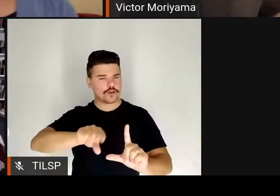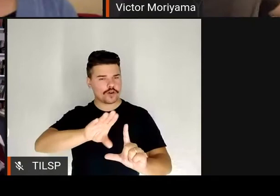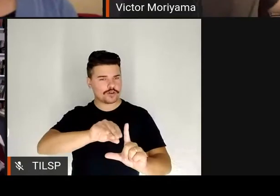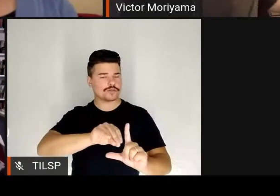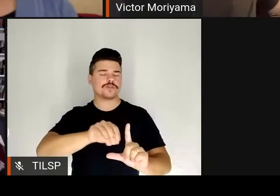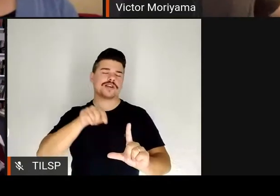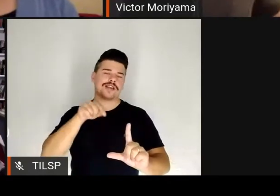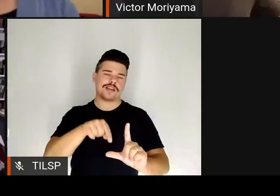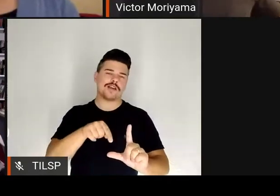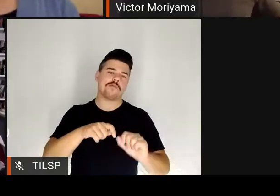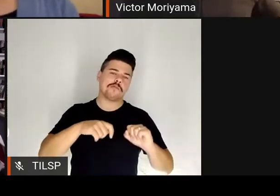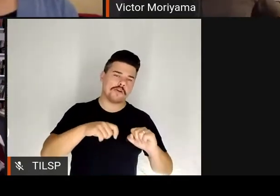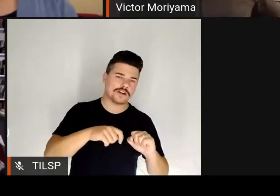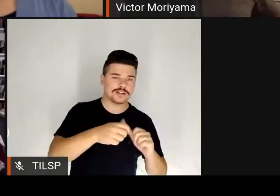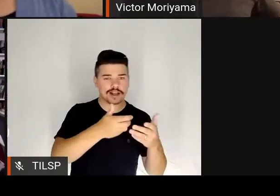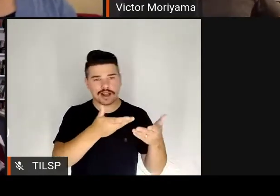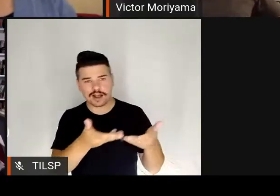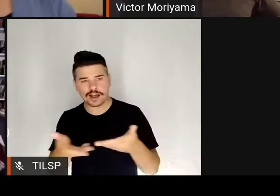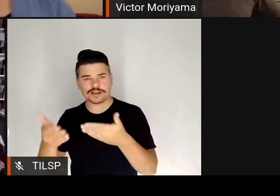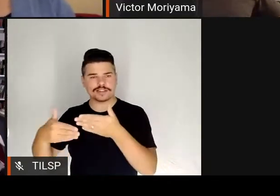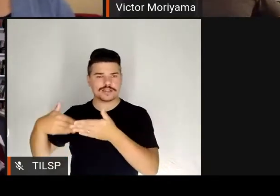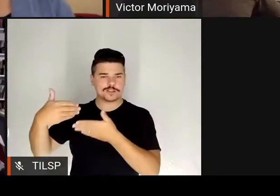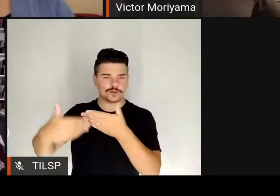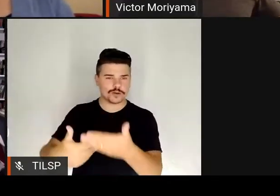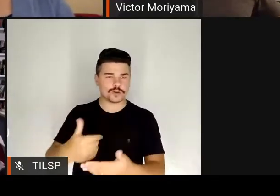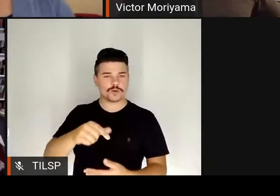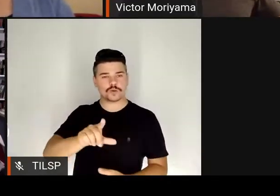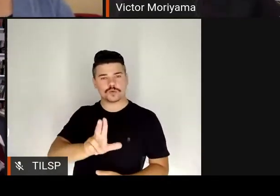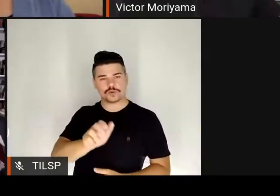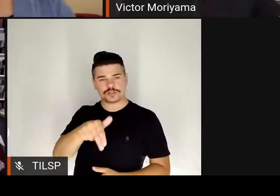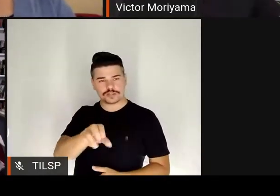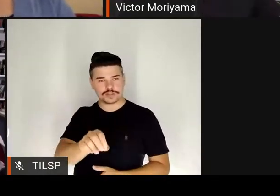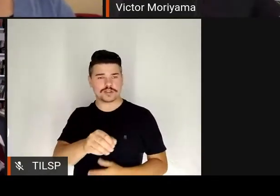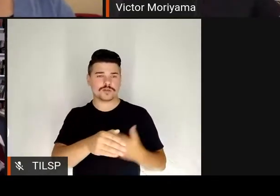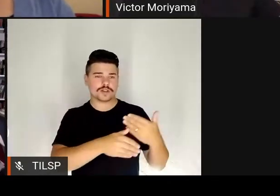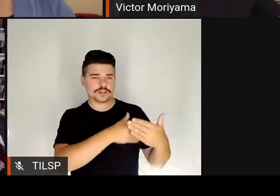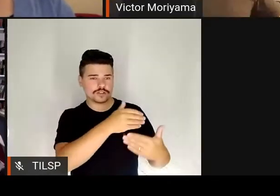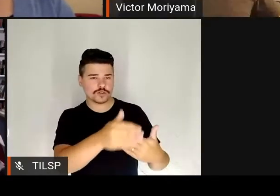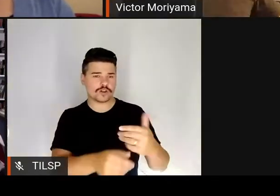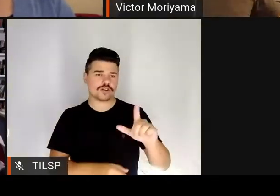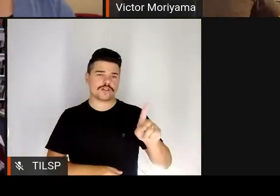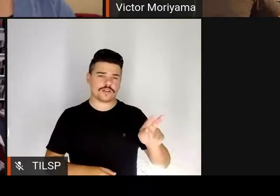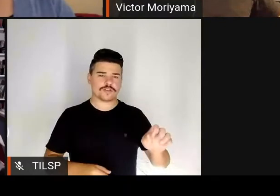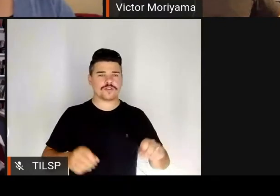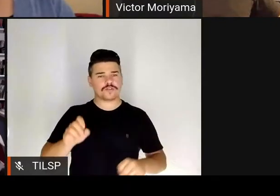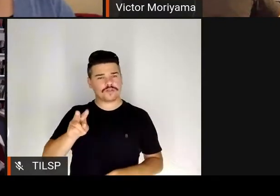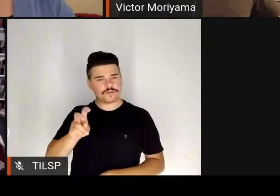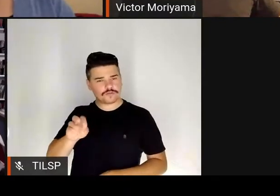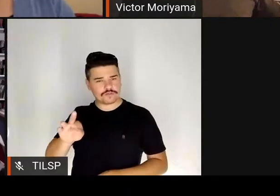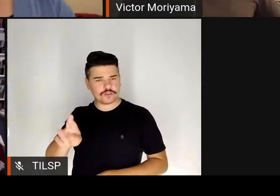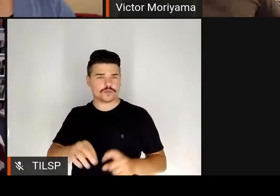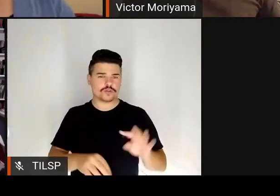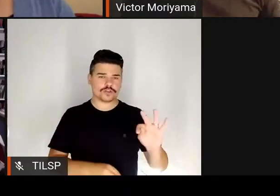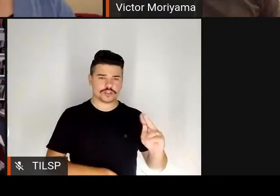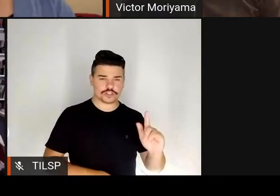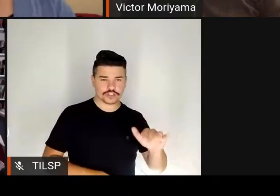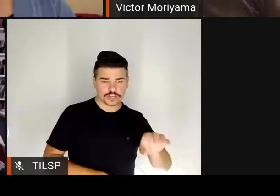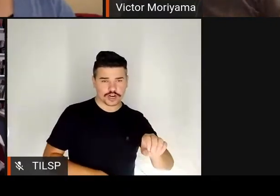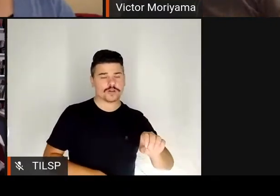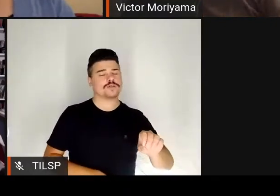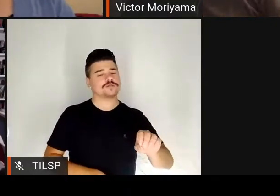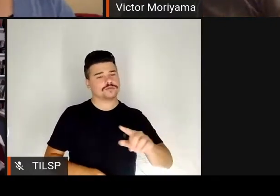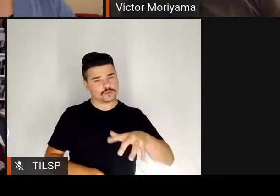tanto a trajetória como a do Luciano, como a trajetória contemporânea também, né, do Vitor, do Tiago, são